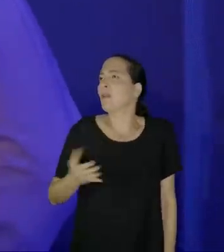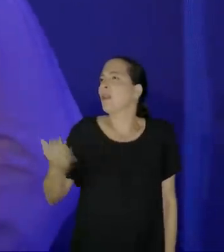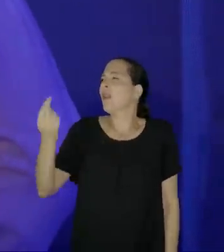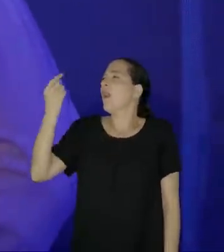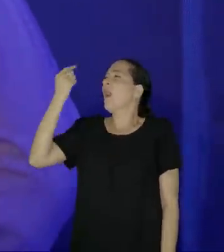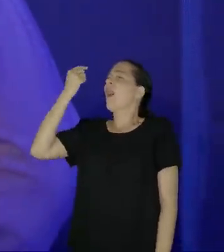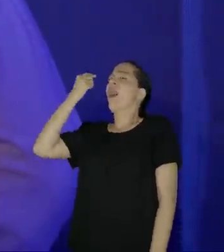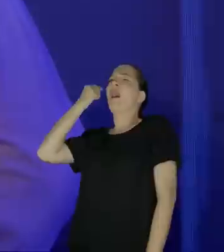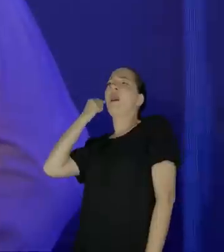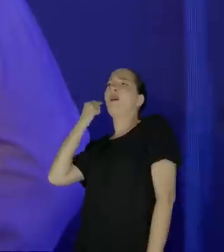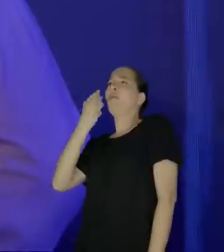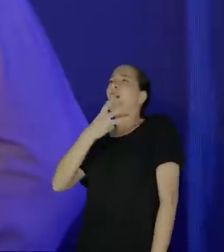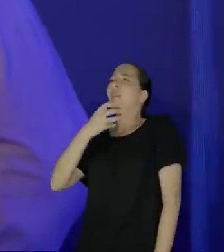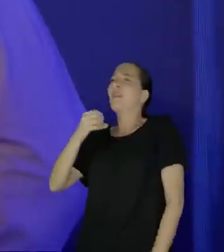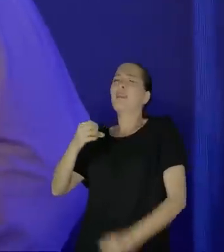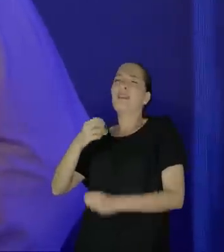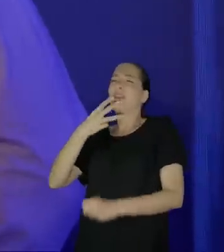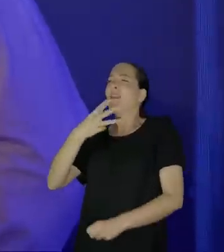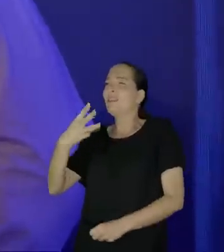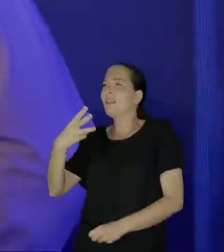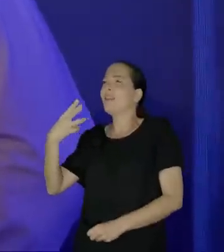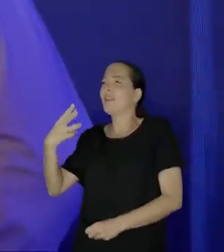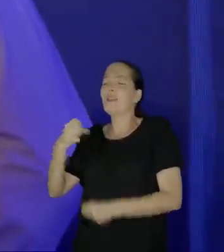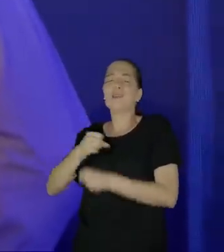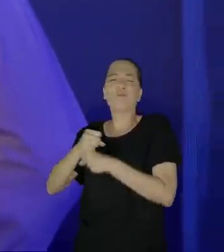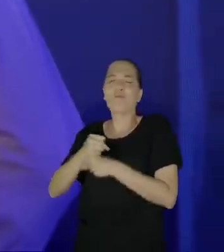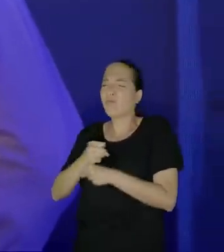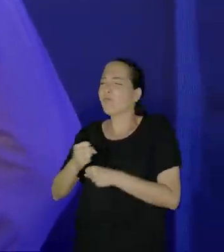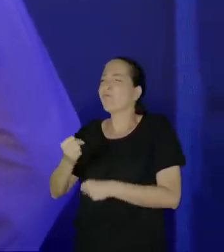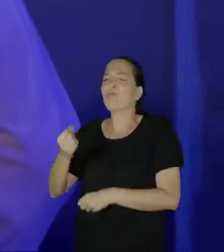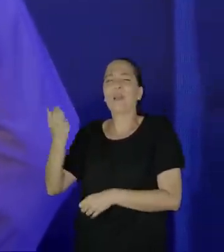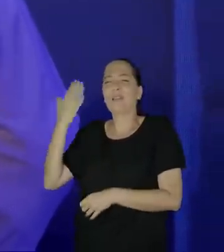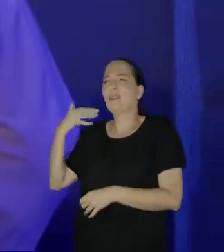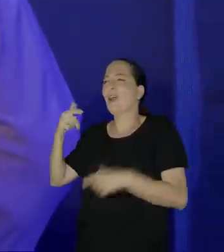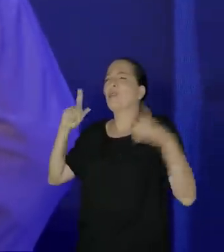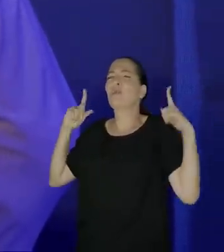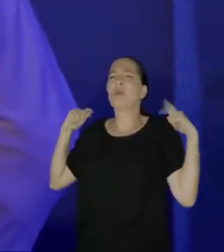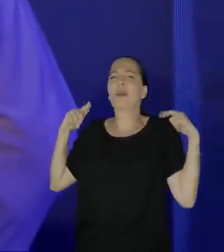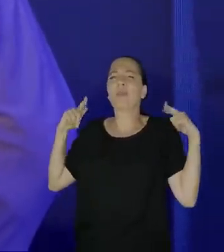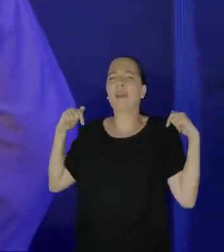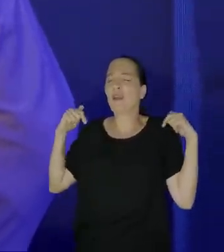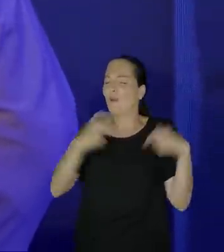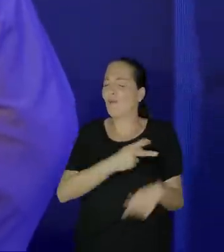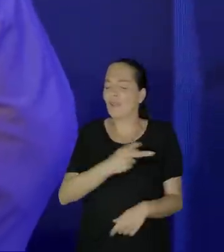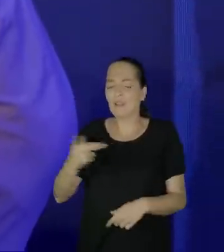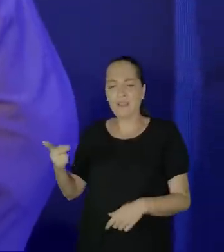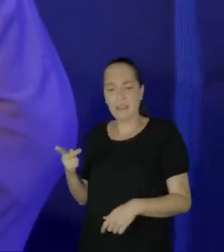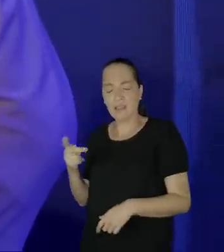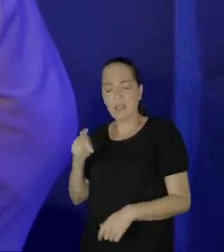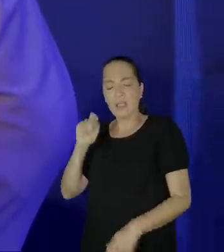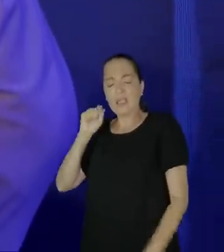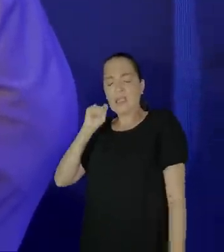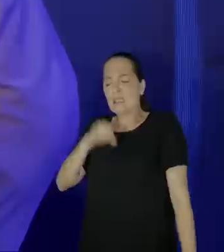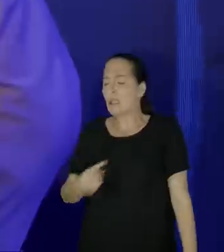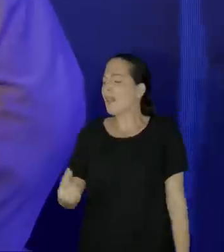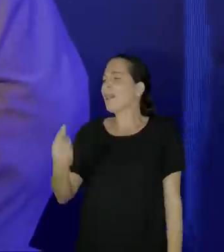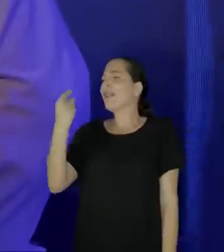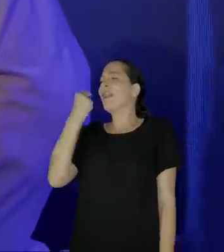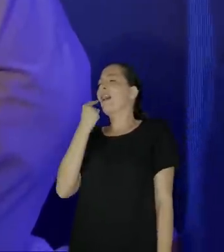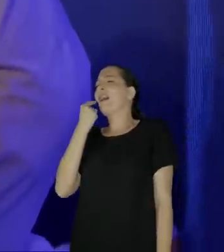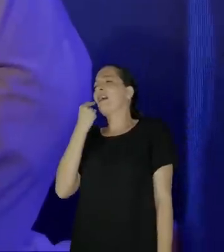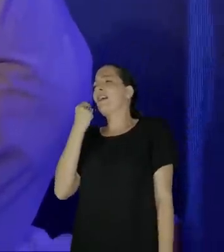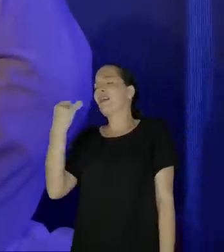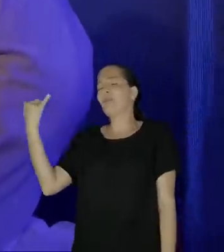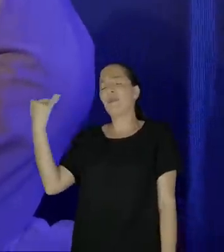anjo Gabriel me visitou. E se naquele momento ele tivesse me dito que isso iria